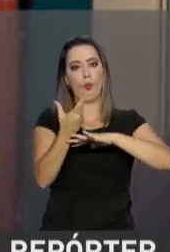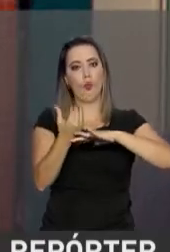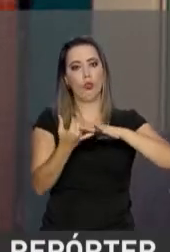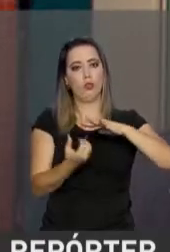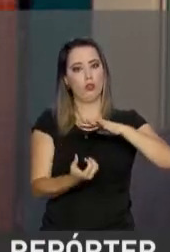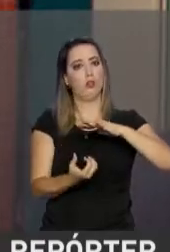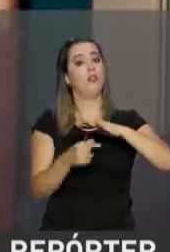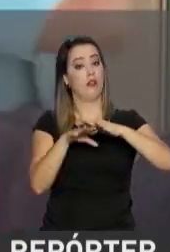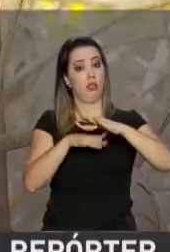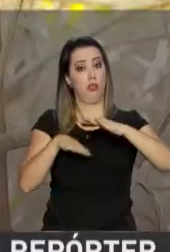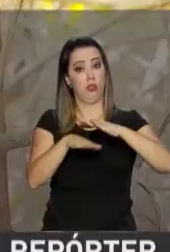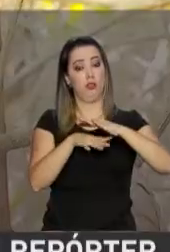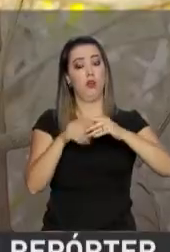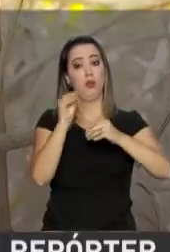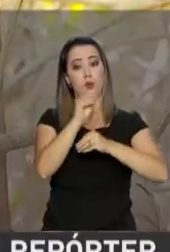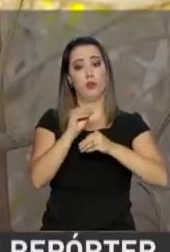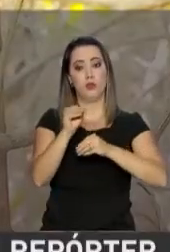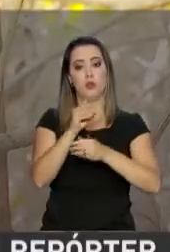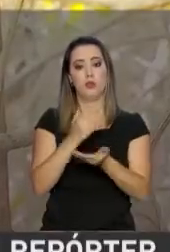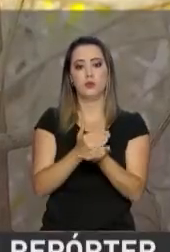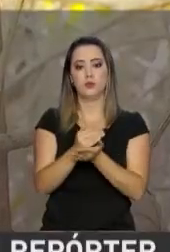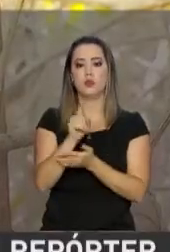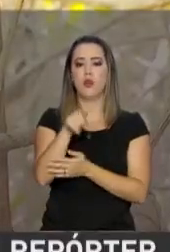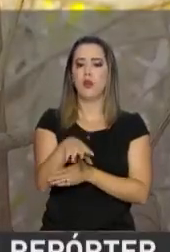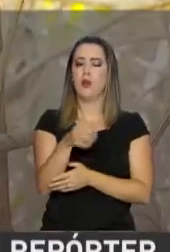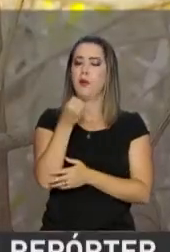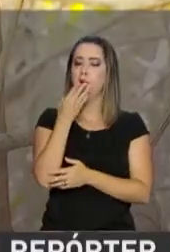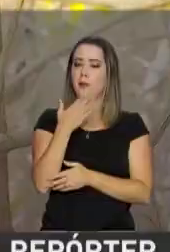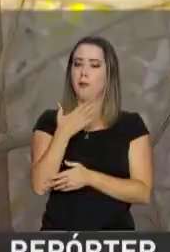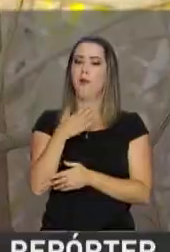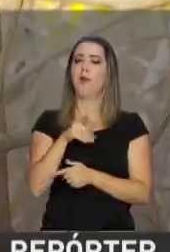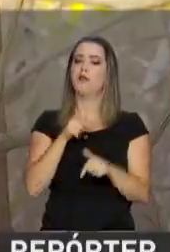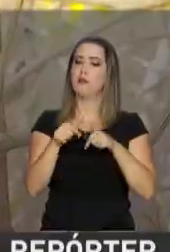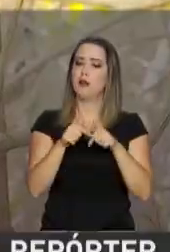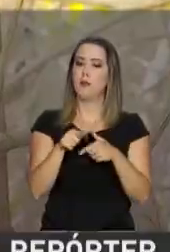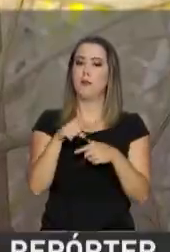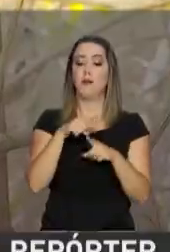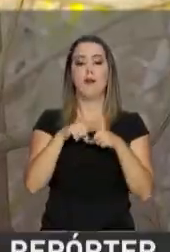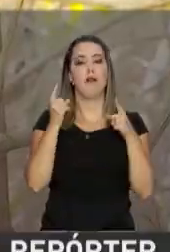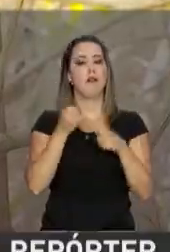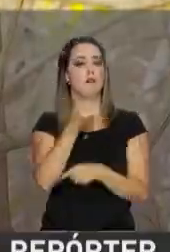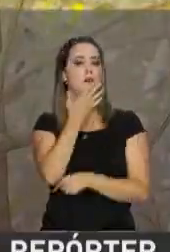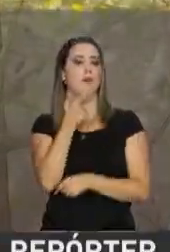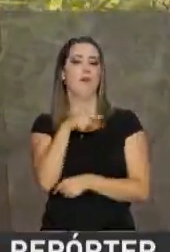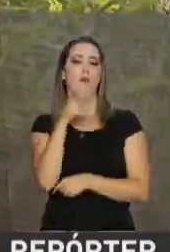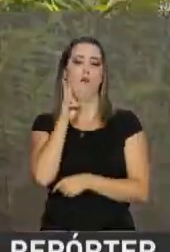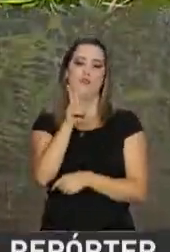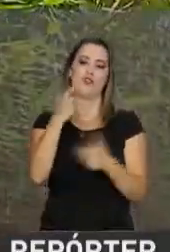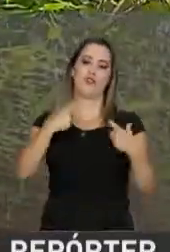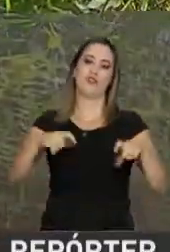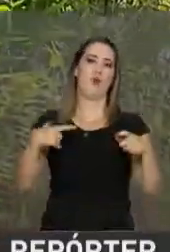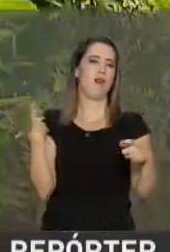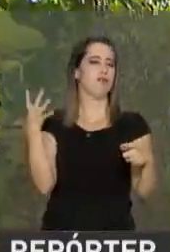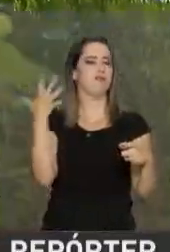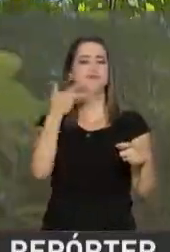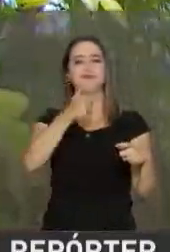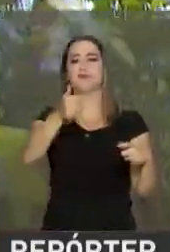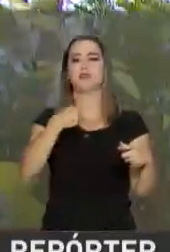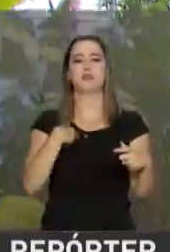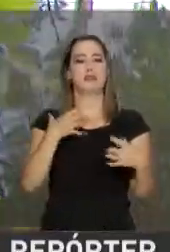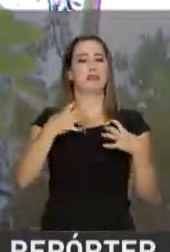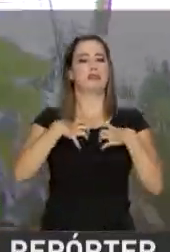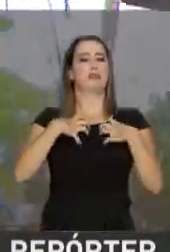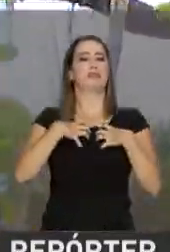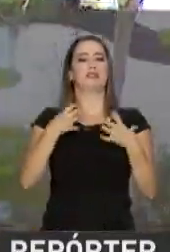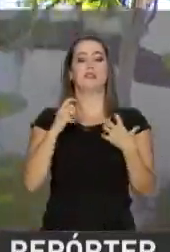preservação das nascentes é trabalhoso mas é muito gostoso é muito agradável local nós estamos realmente transmite uma sensação de